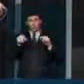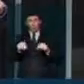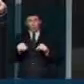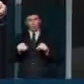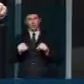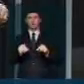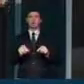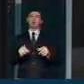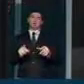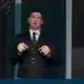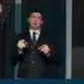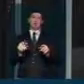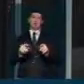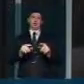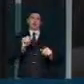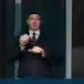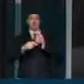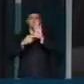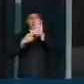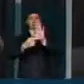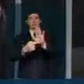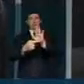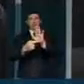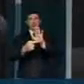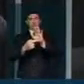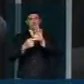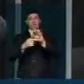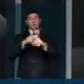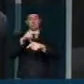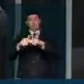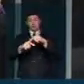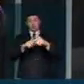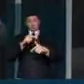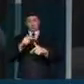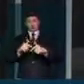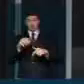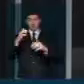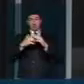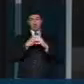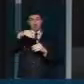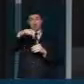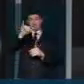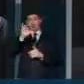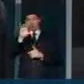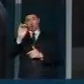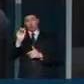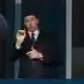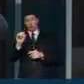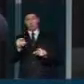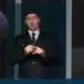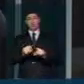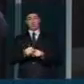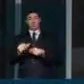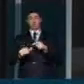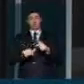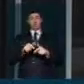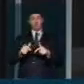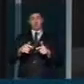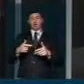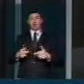foi revertido pela ação das microempresas, pela ação da